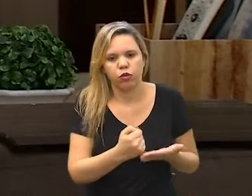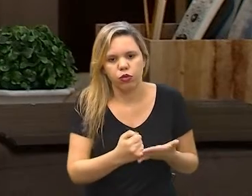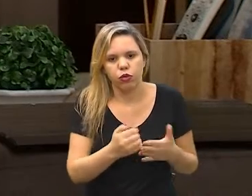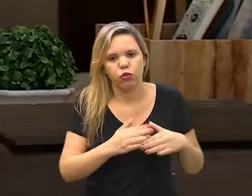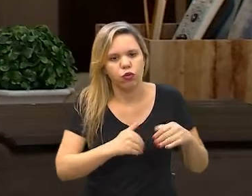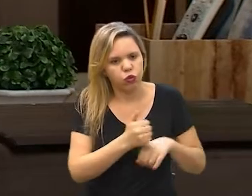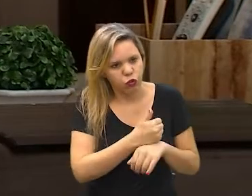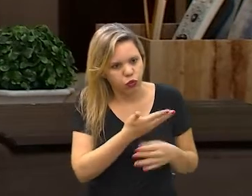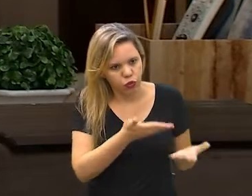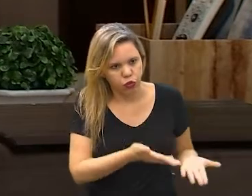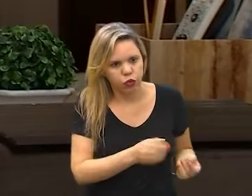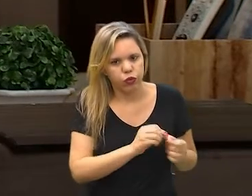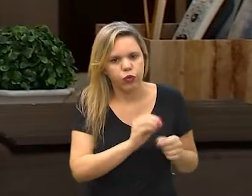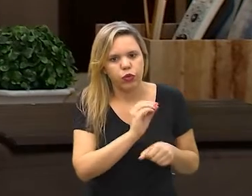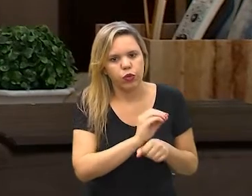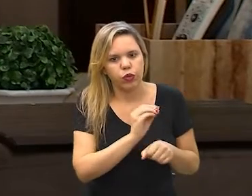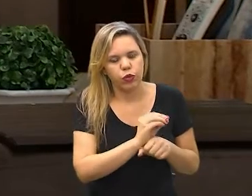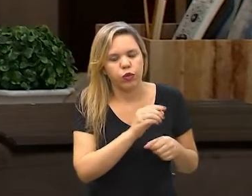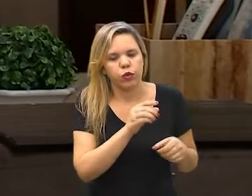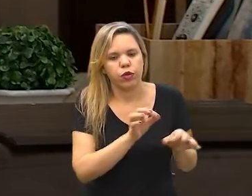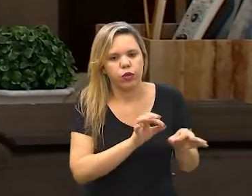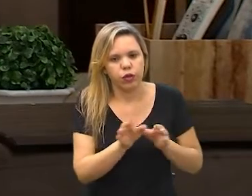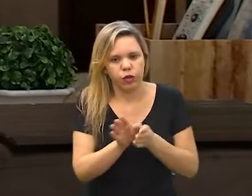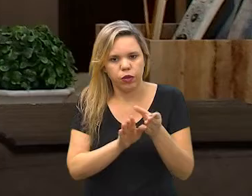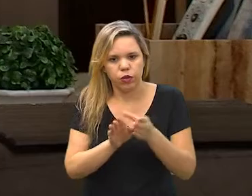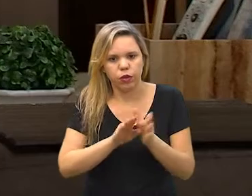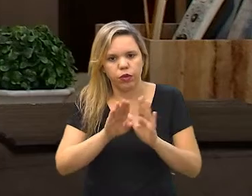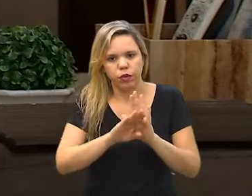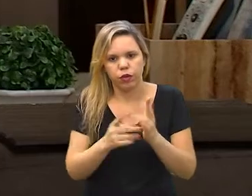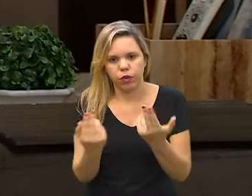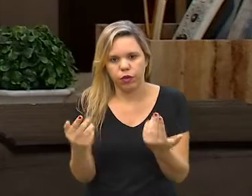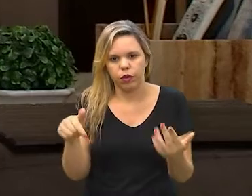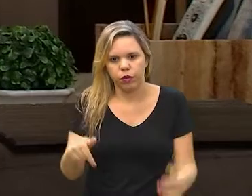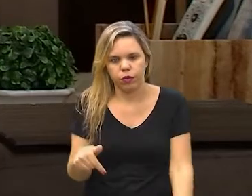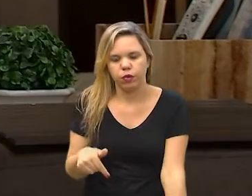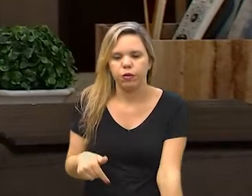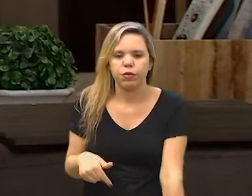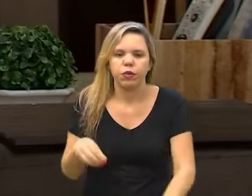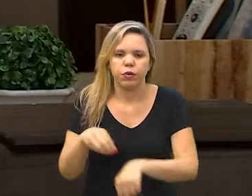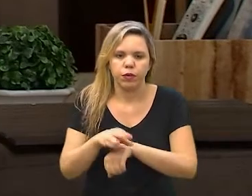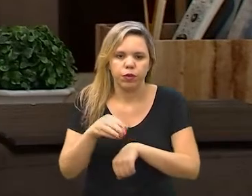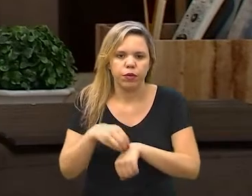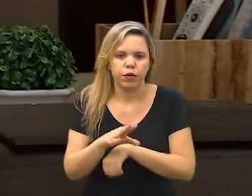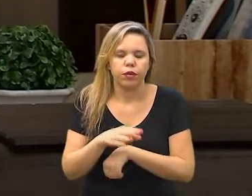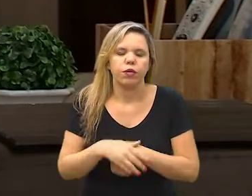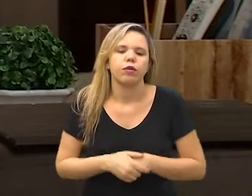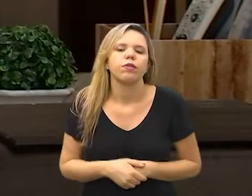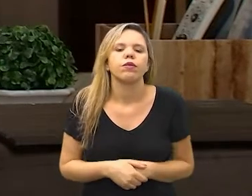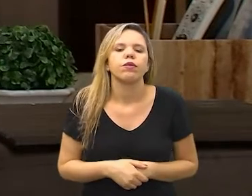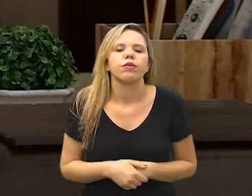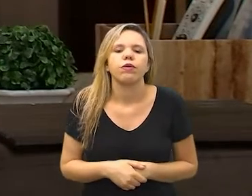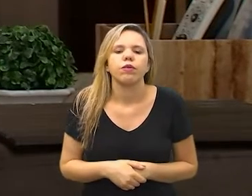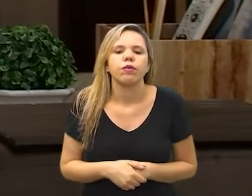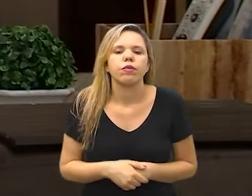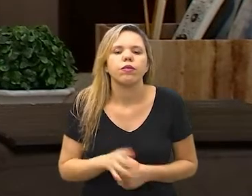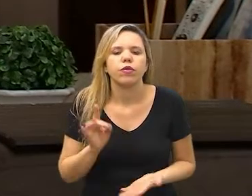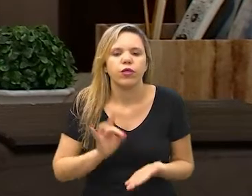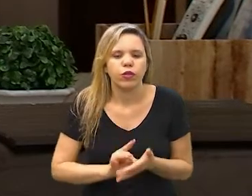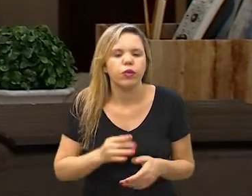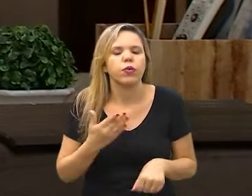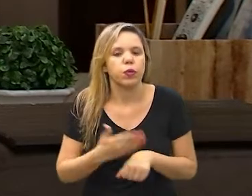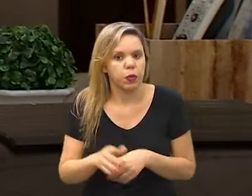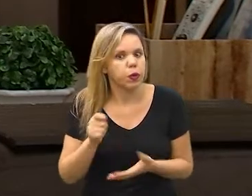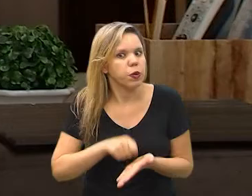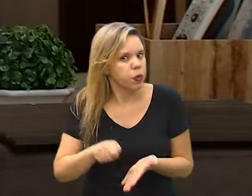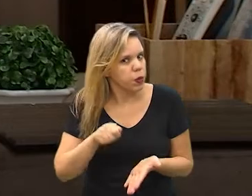um profissional. Então a recomendação é assistir um programa como o nosso, com as dicas que a gente está dando, mas de fato colocar na